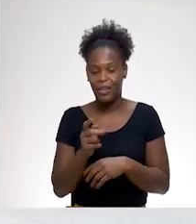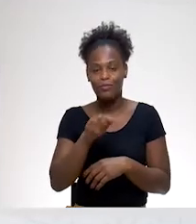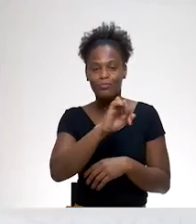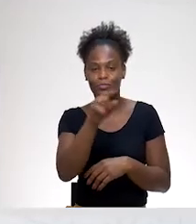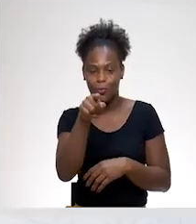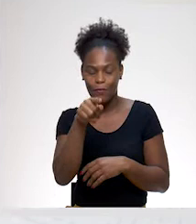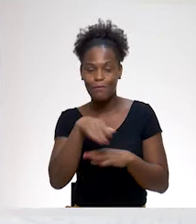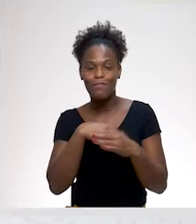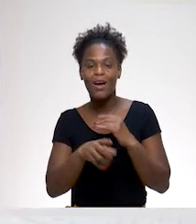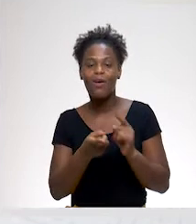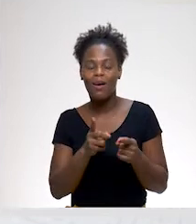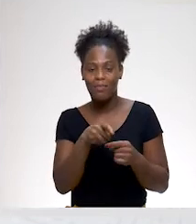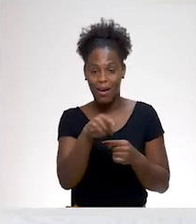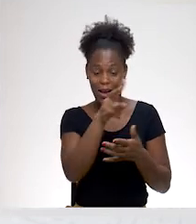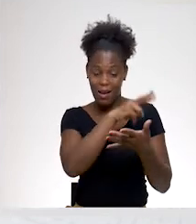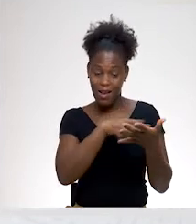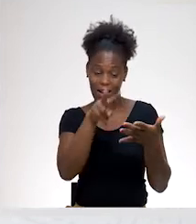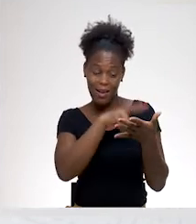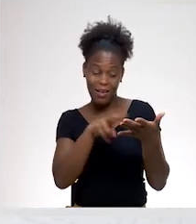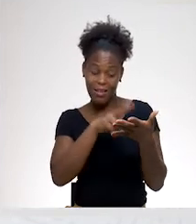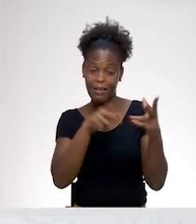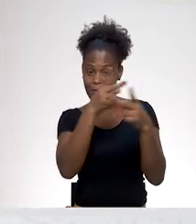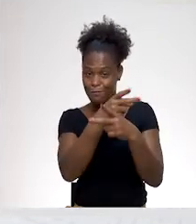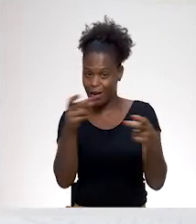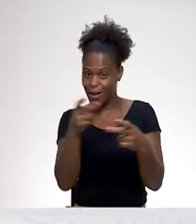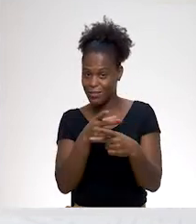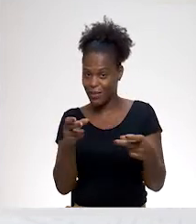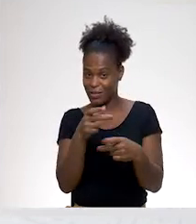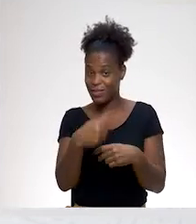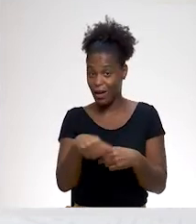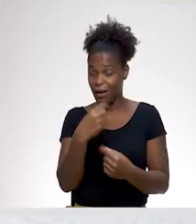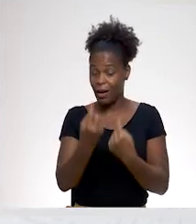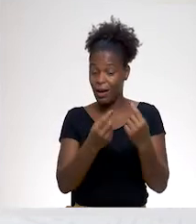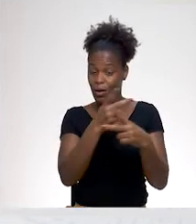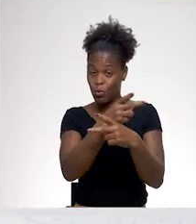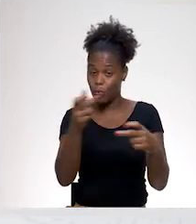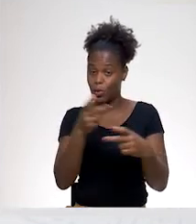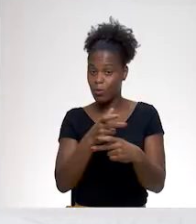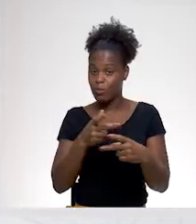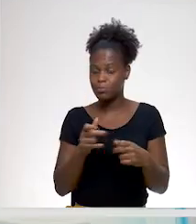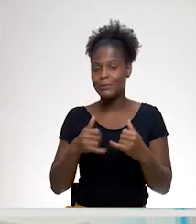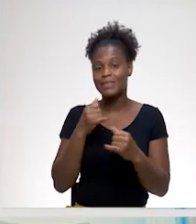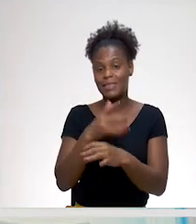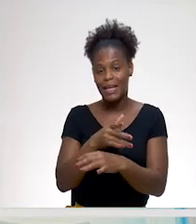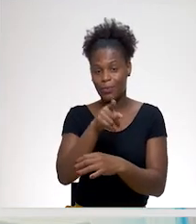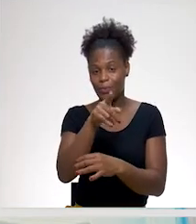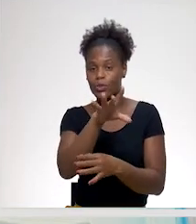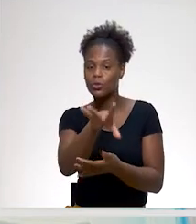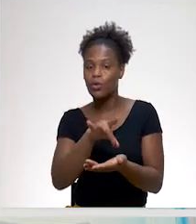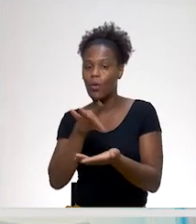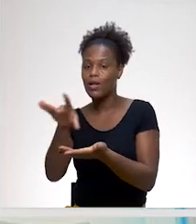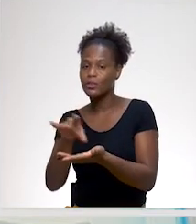Vocês vão fazer o seguinte, vocês vão ler as afirmações que nós temos em cada linha e de seguida